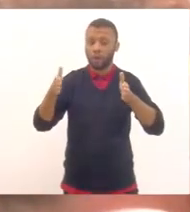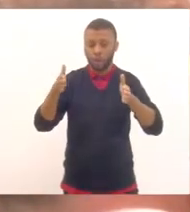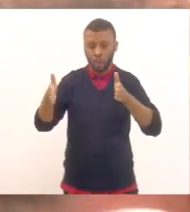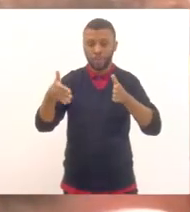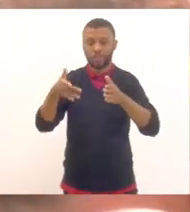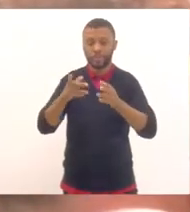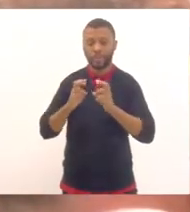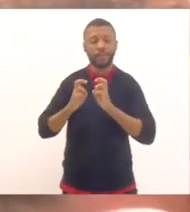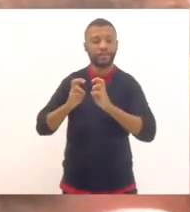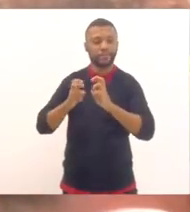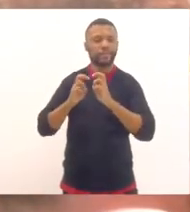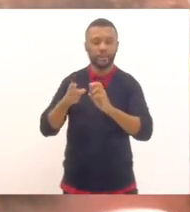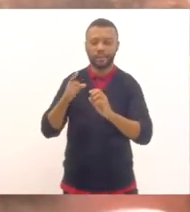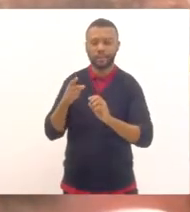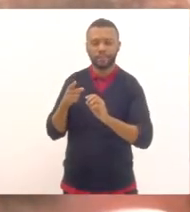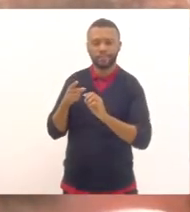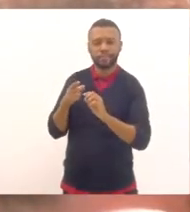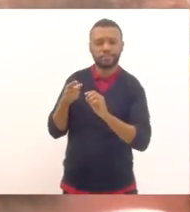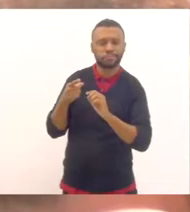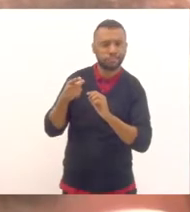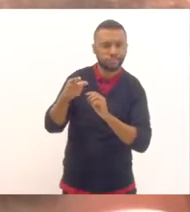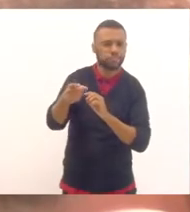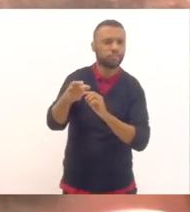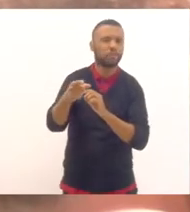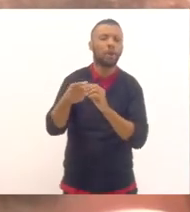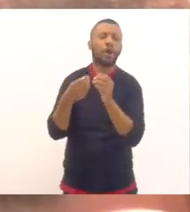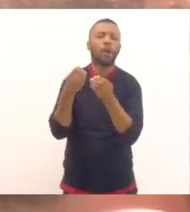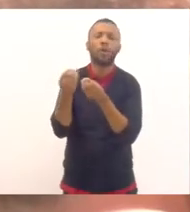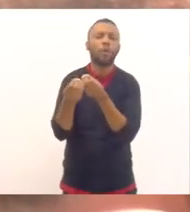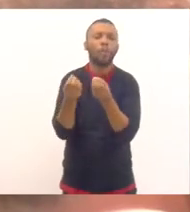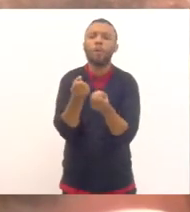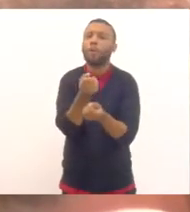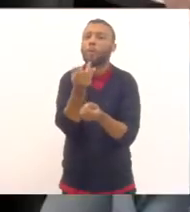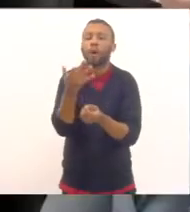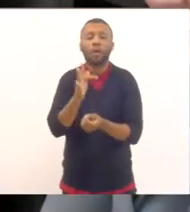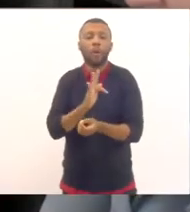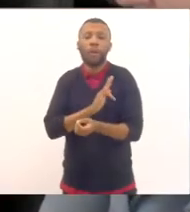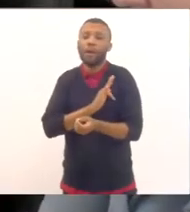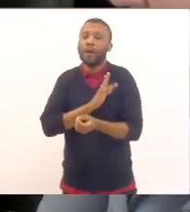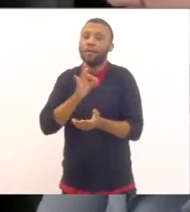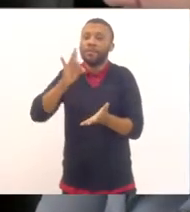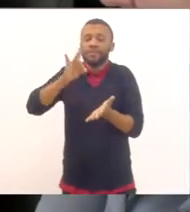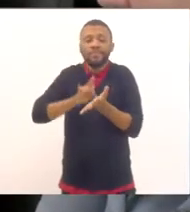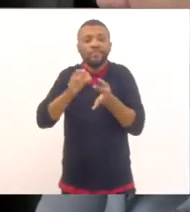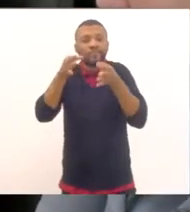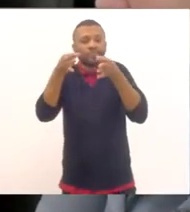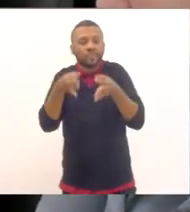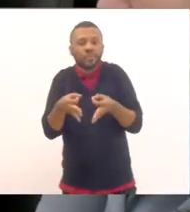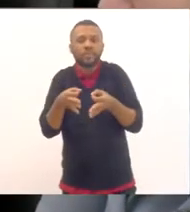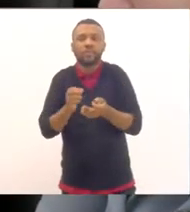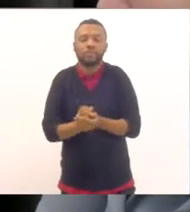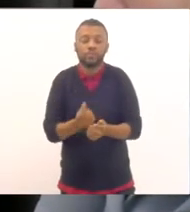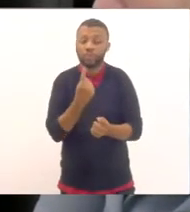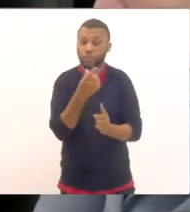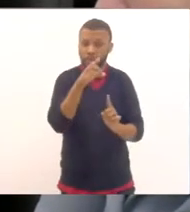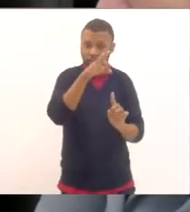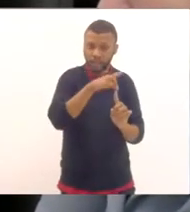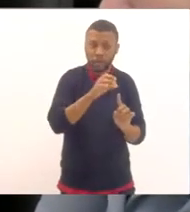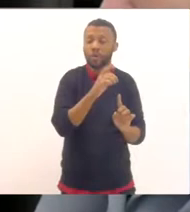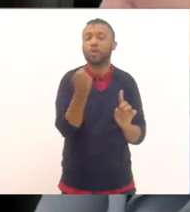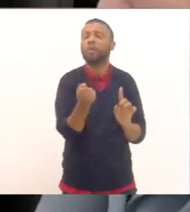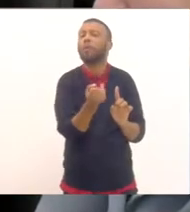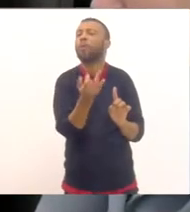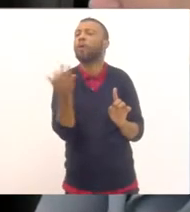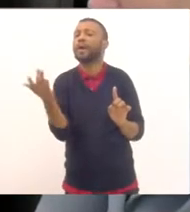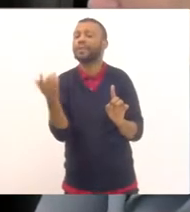como também como é que essa da isso no dia a dia né quantos policiais que ficam efetivamente e uma enquanto as estações por isso não fica